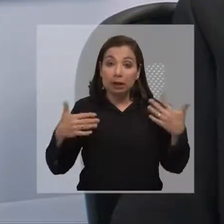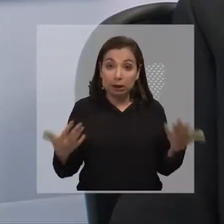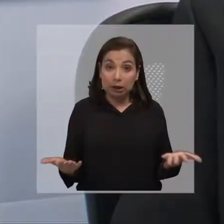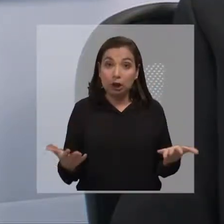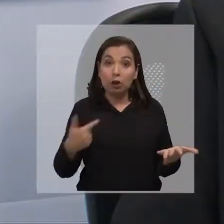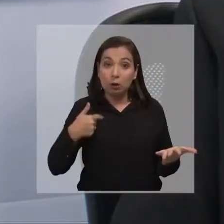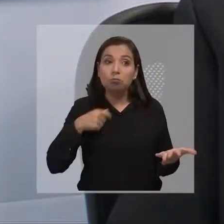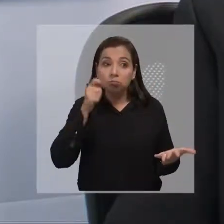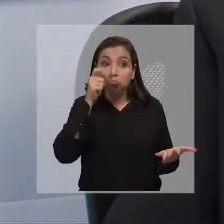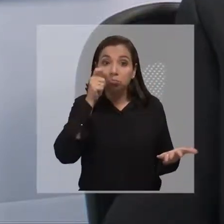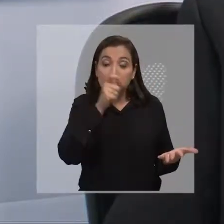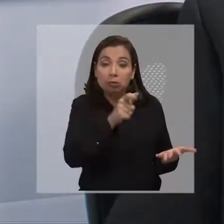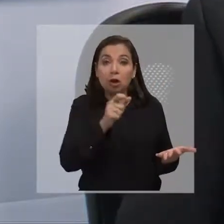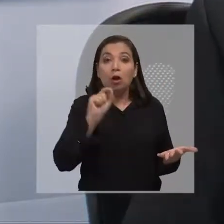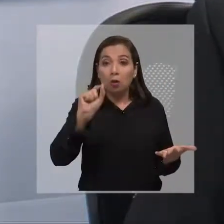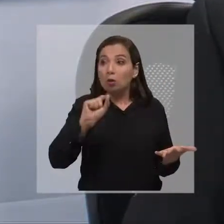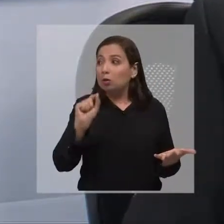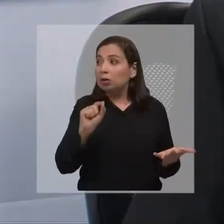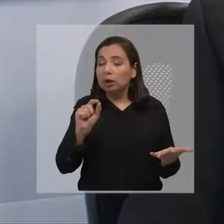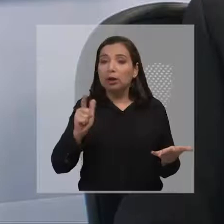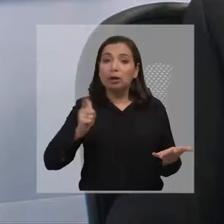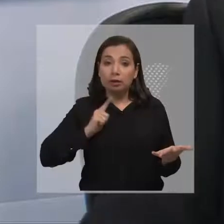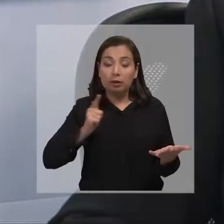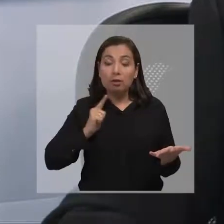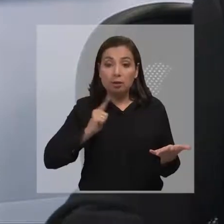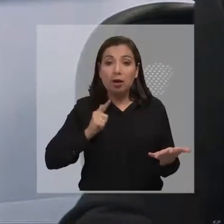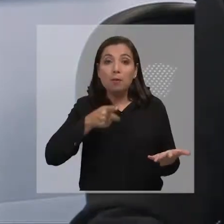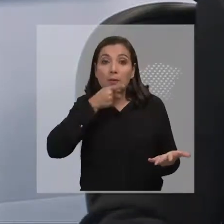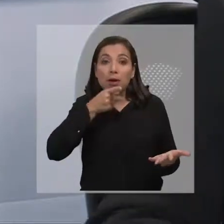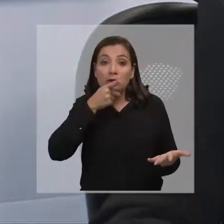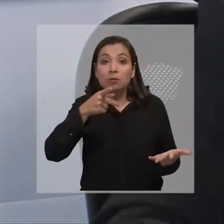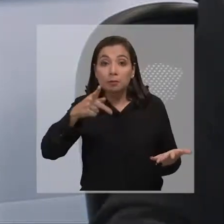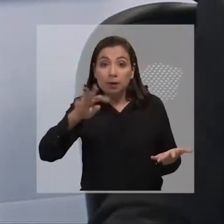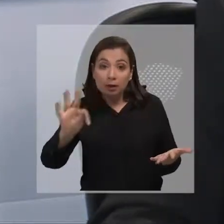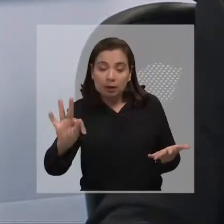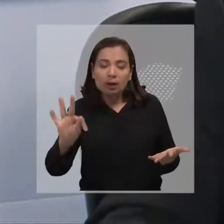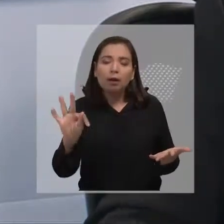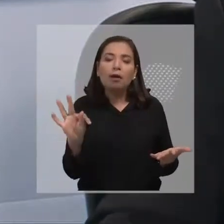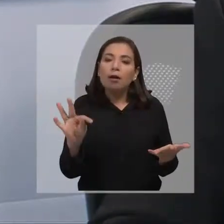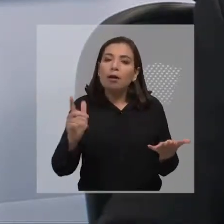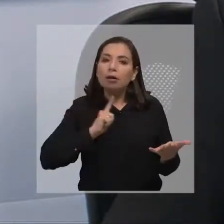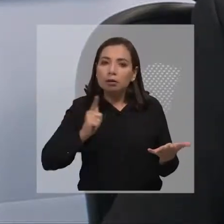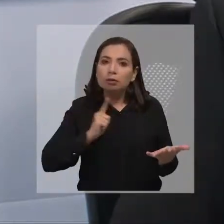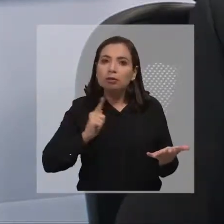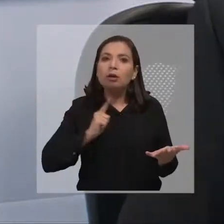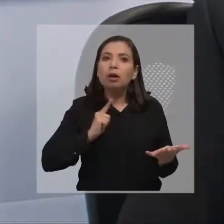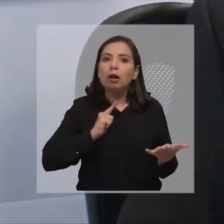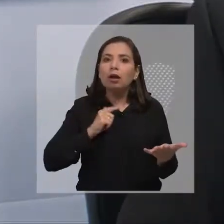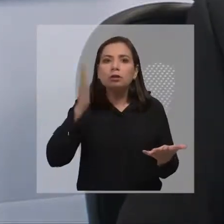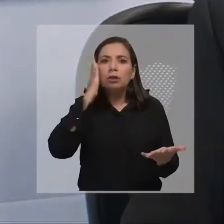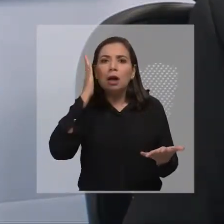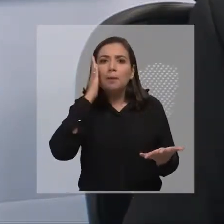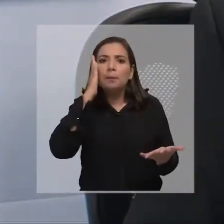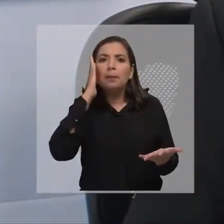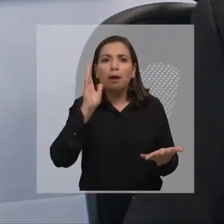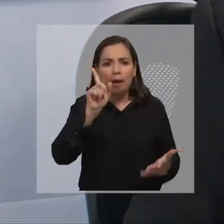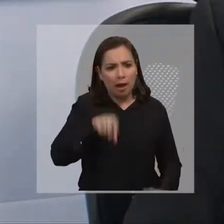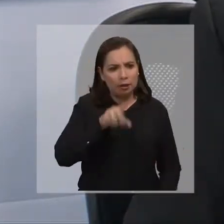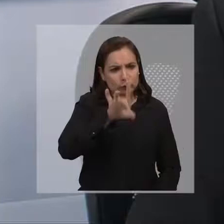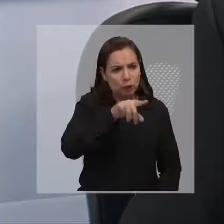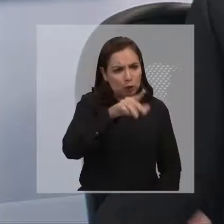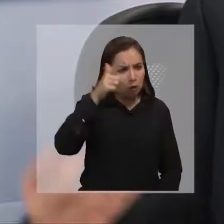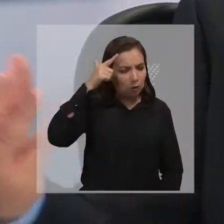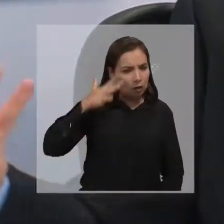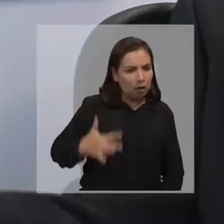interessante, eu acho que o Partido dos Trabalhadores deverá abrir um leque de postulantes. Eu acho que não é só Luziane